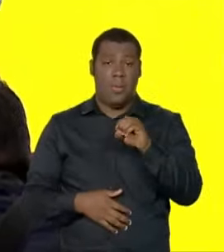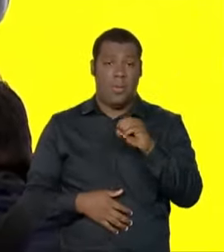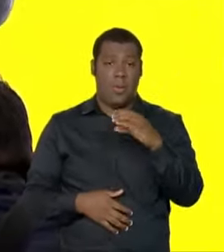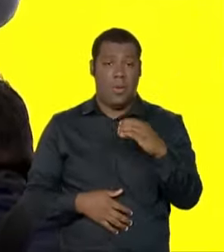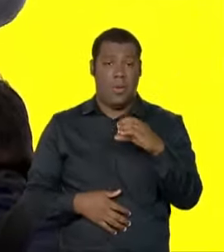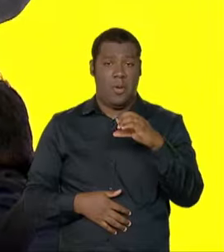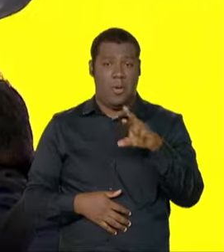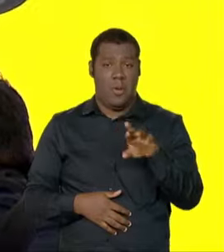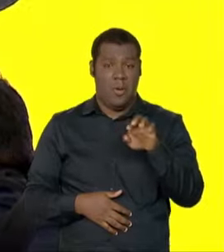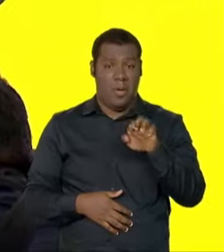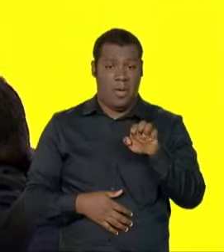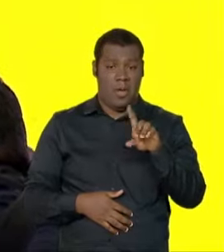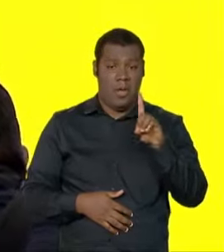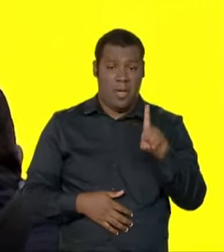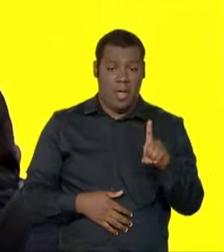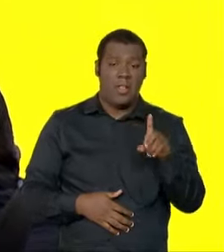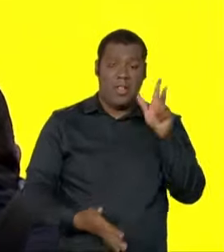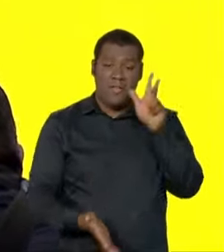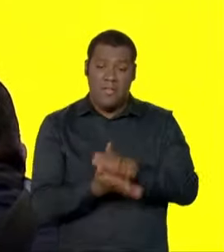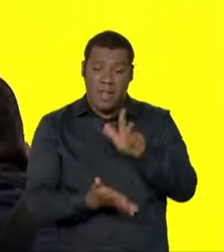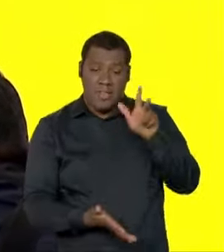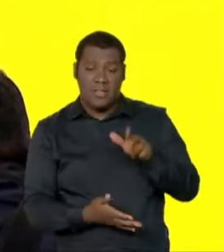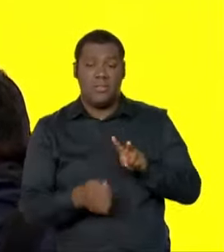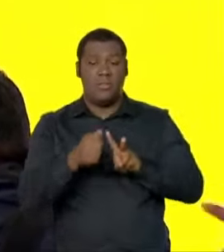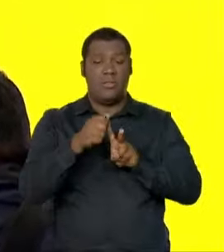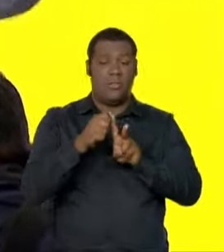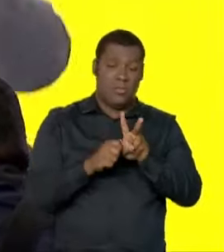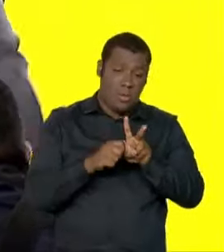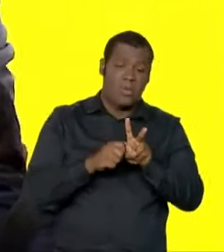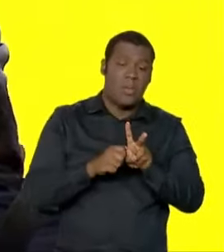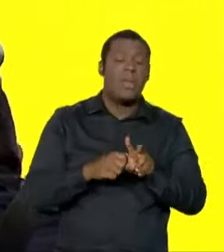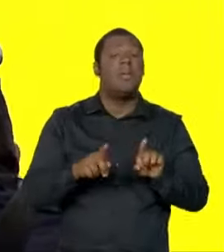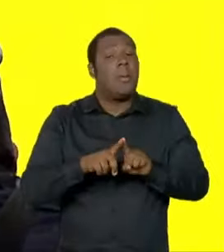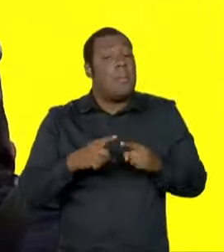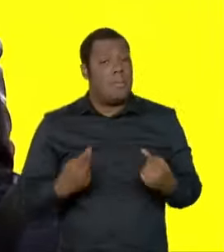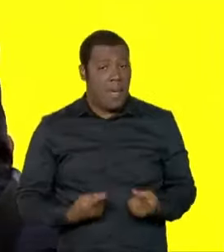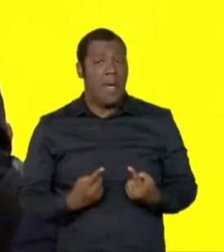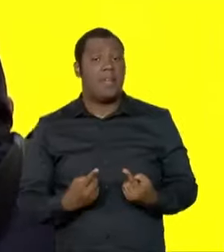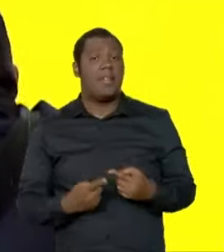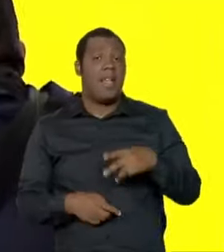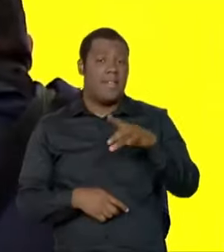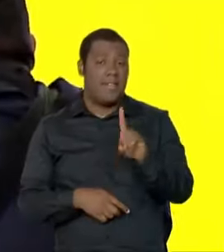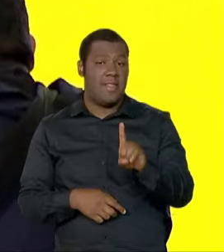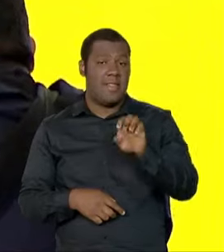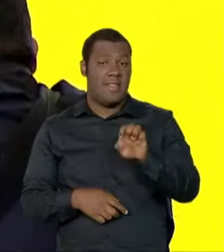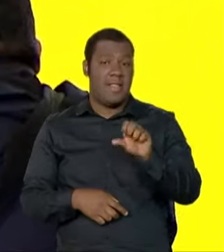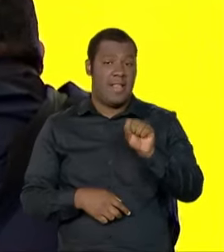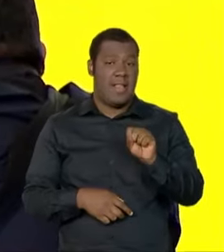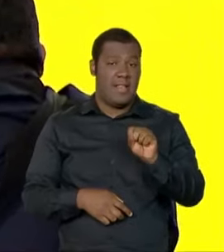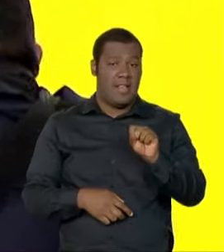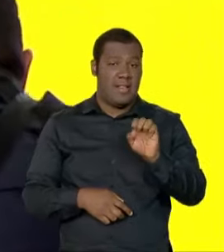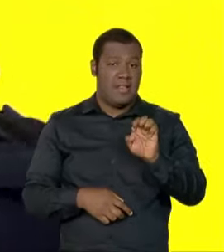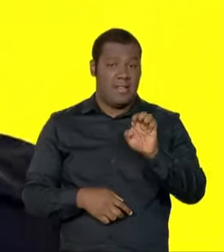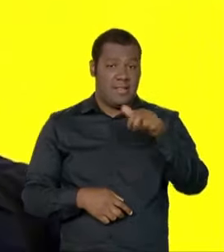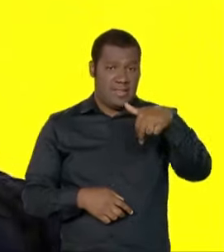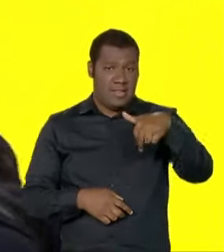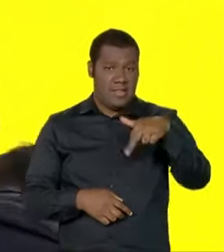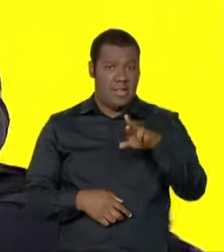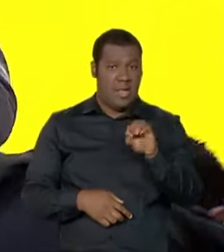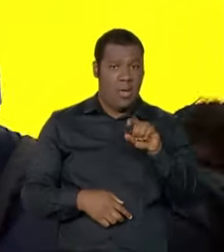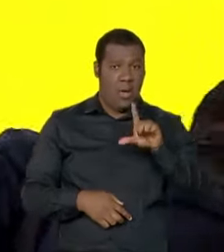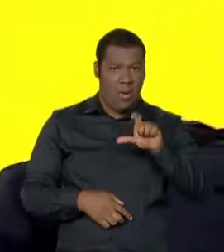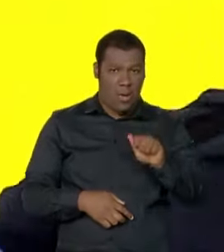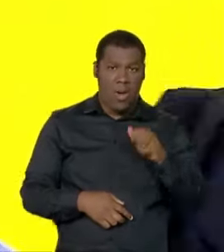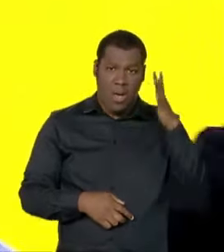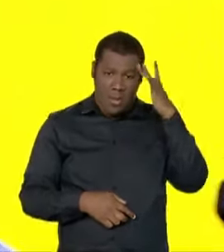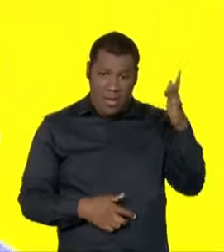vão se preparar, mas o desenrola já pode ser feito a partir de amanhã. Isso vai ser uma grande revolução de investimentos no Brasil. Vai